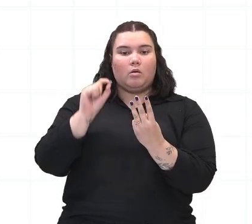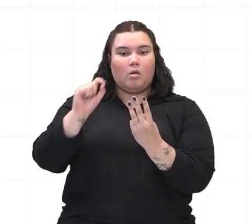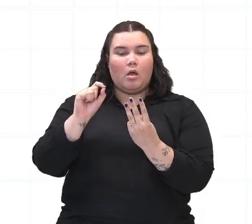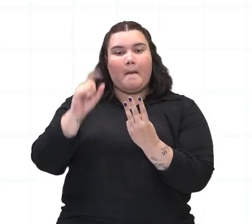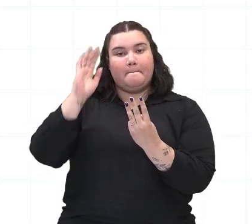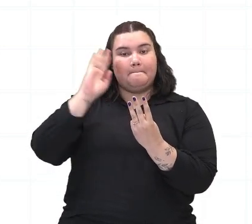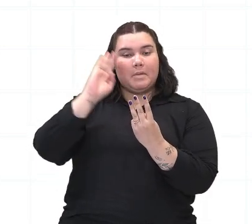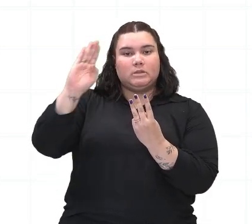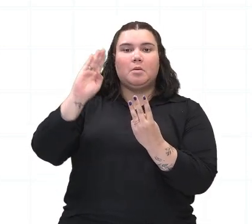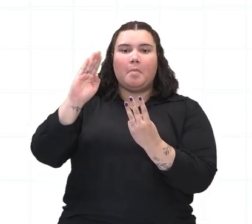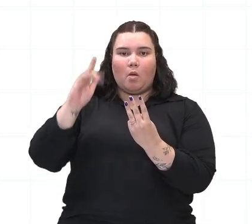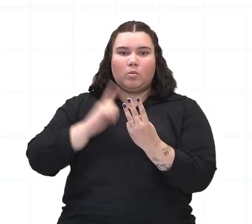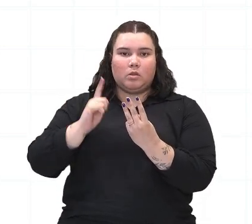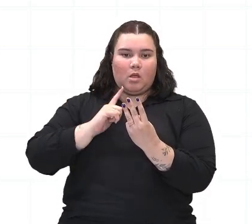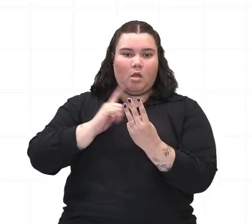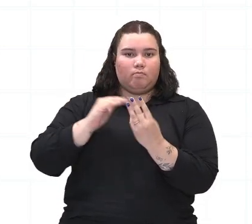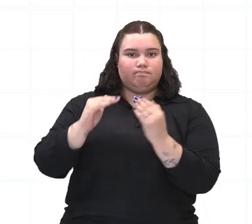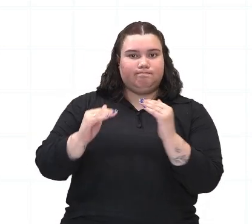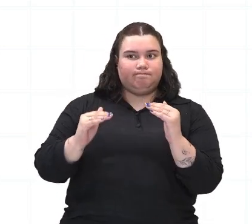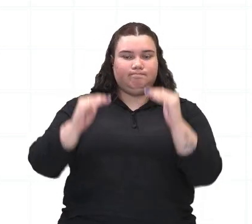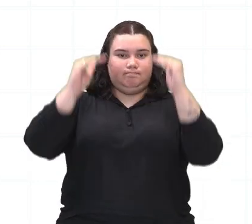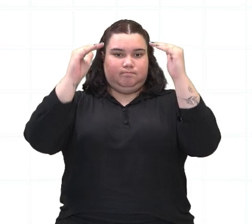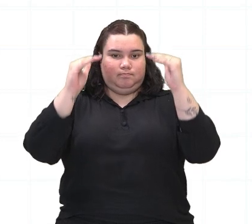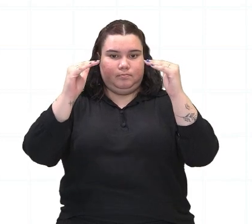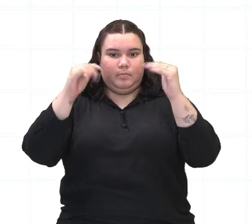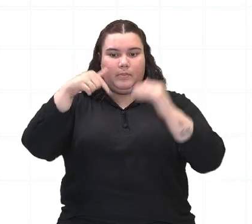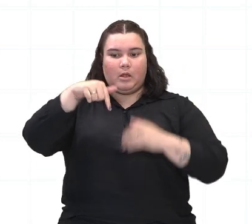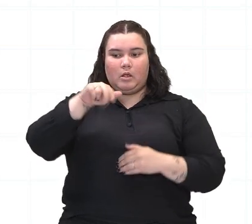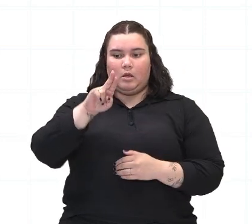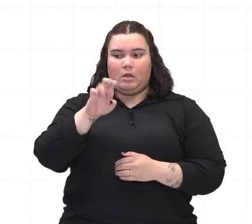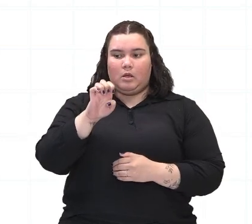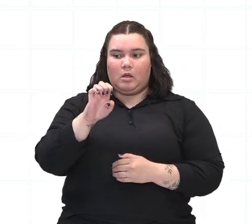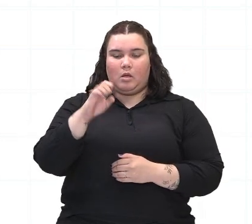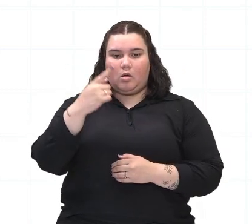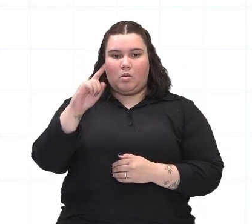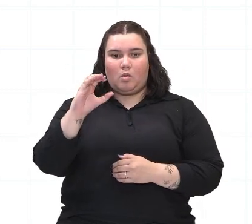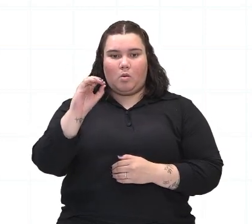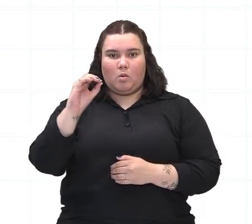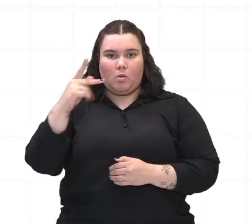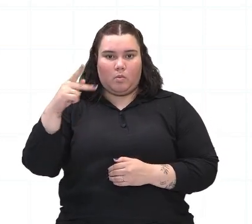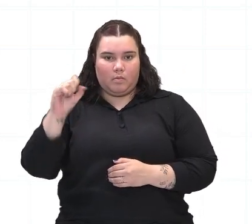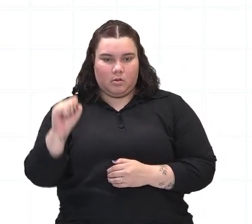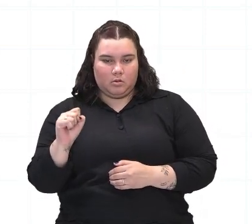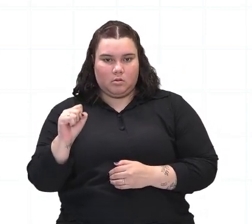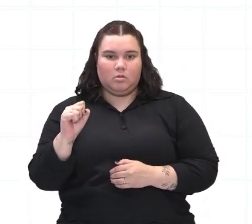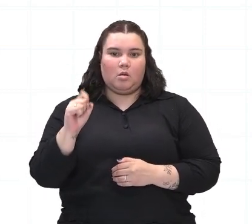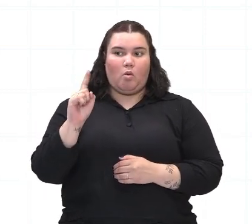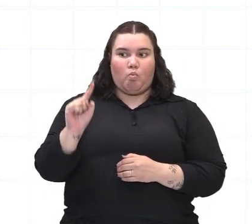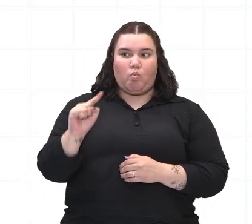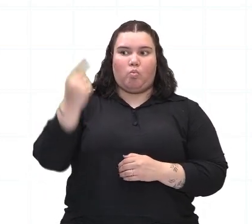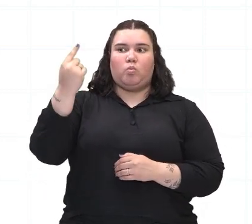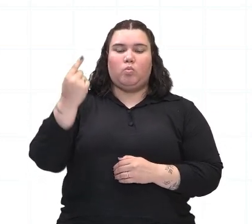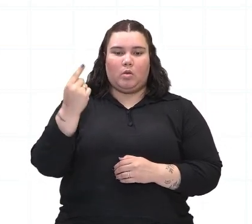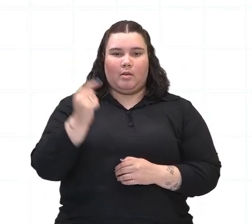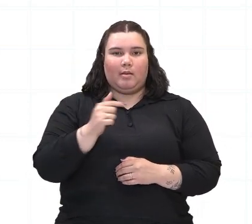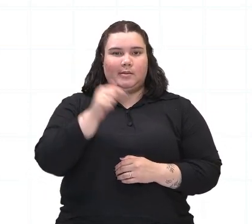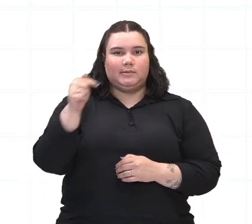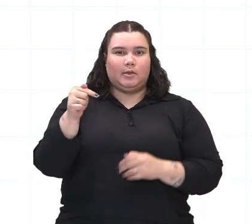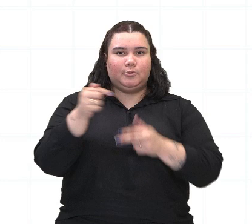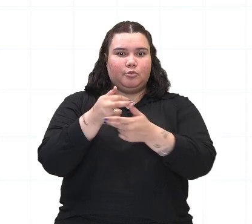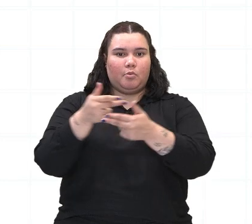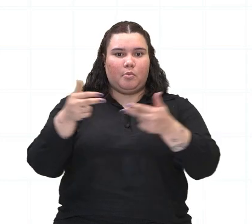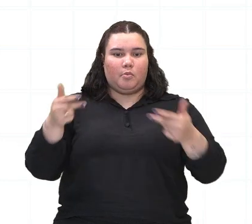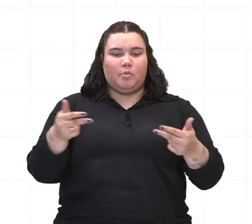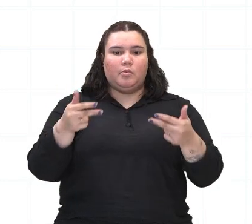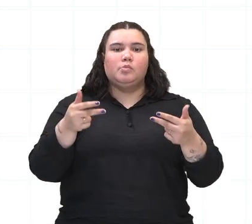kelps levando o seu nome a pirâmide do kelps é a única das sete maravilhas do mundo que ainda